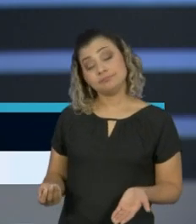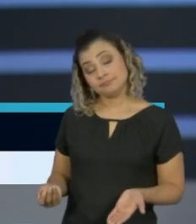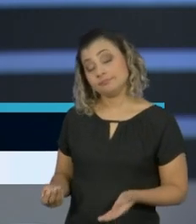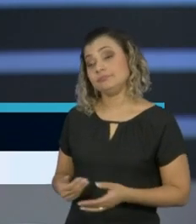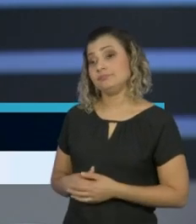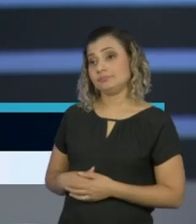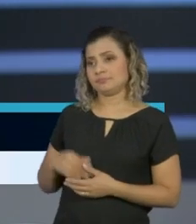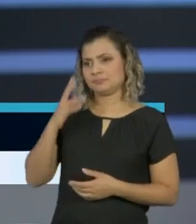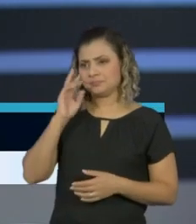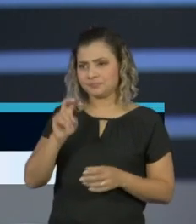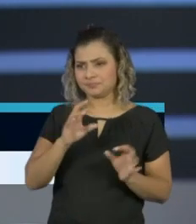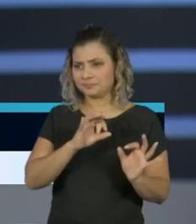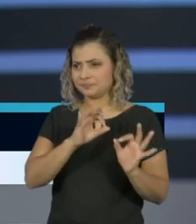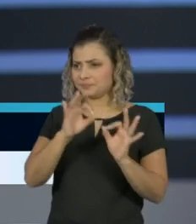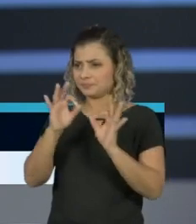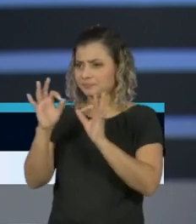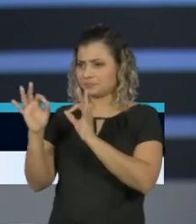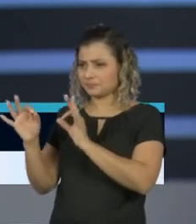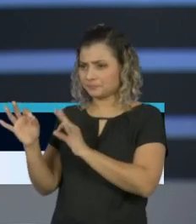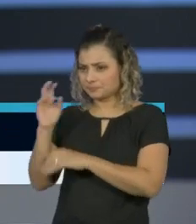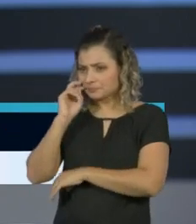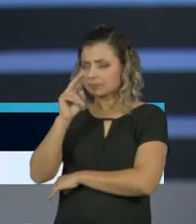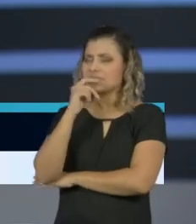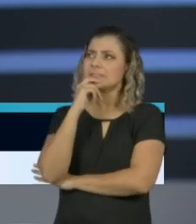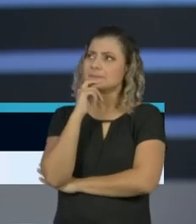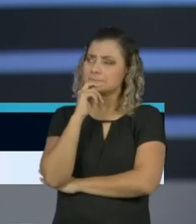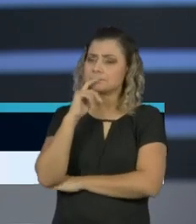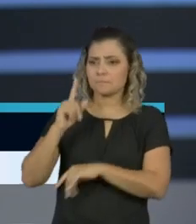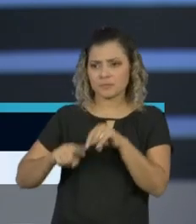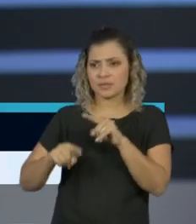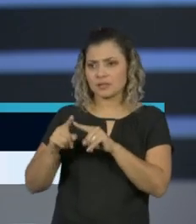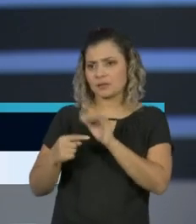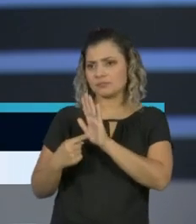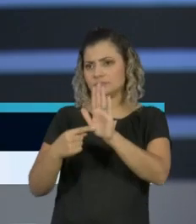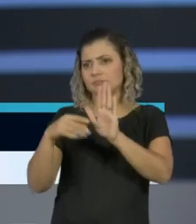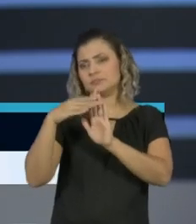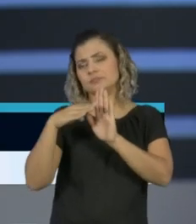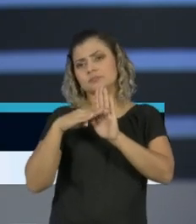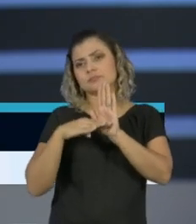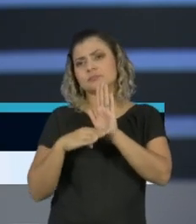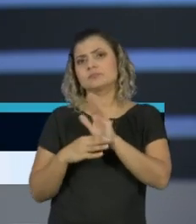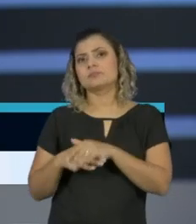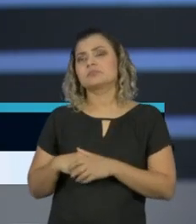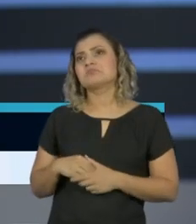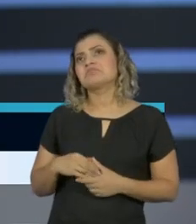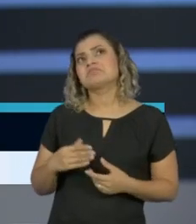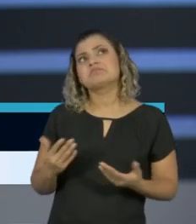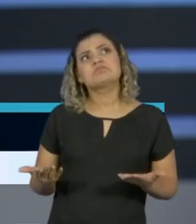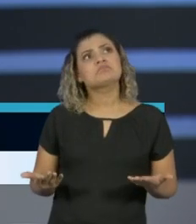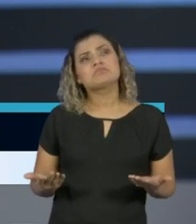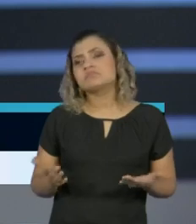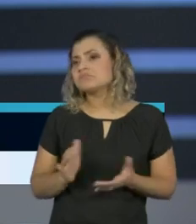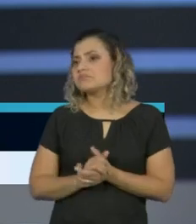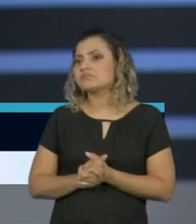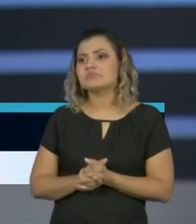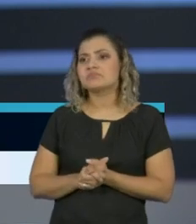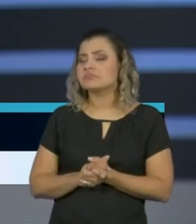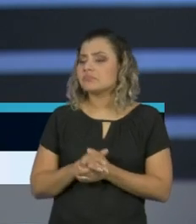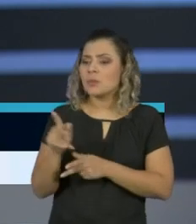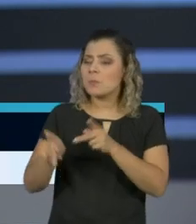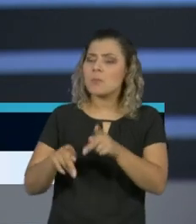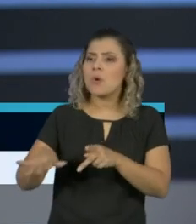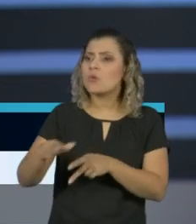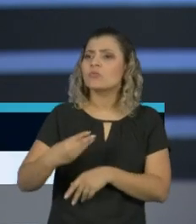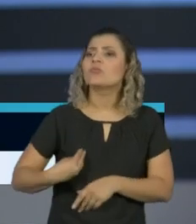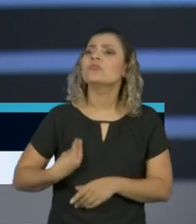eu tava vendo uma esse material apresentado tava pensando em que planeta vive esse povo